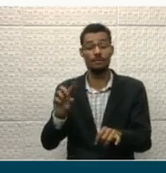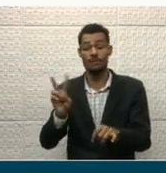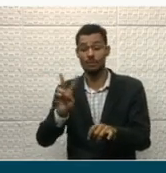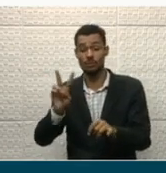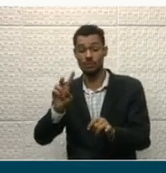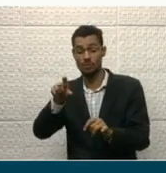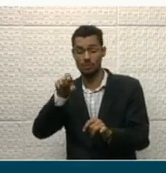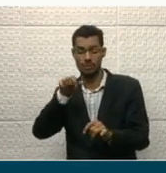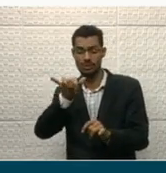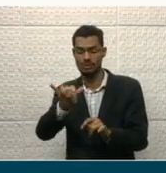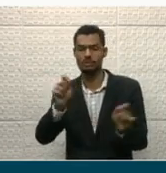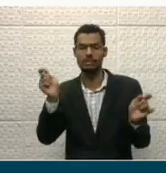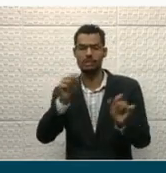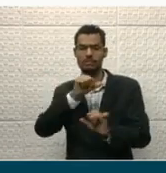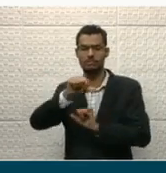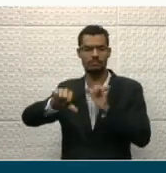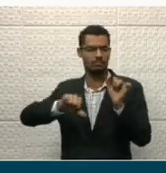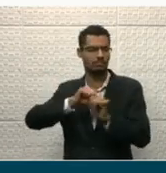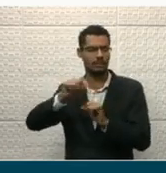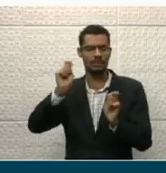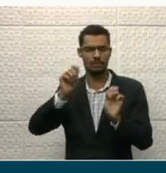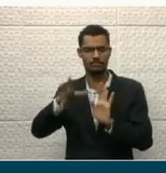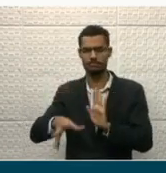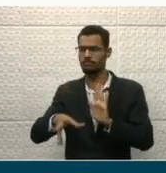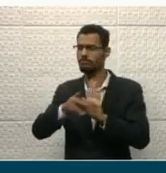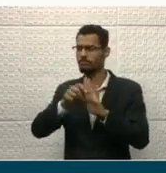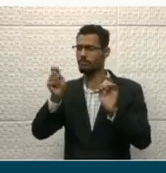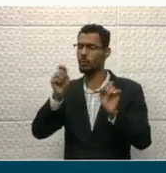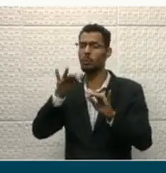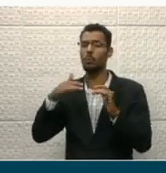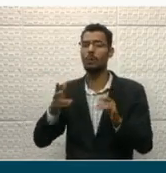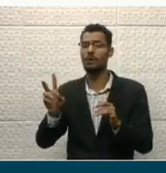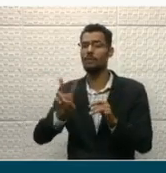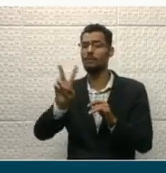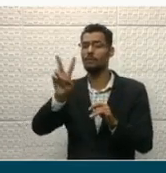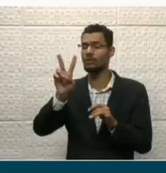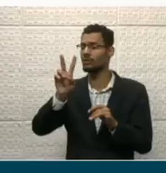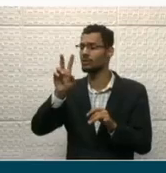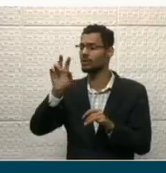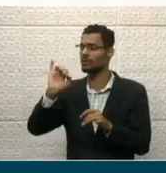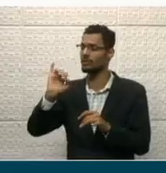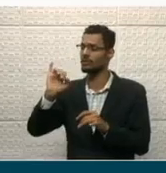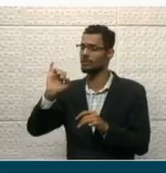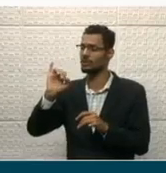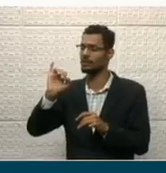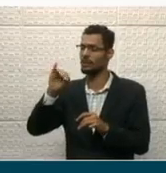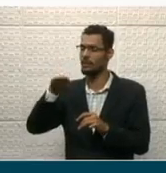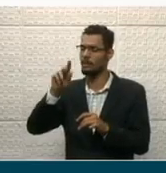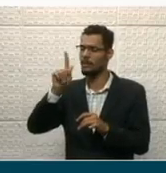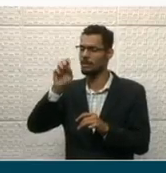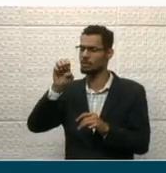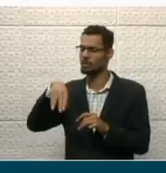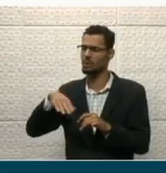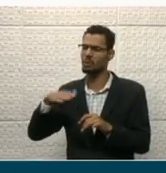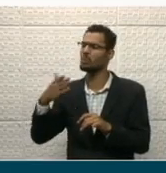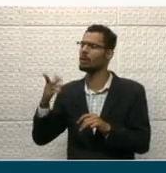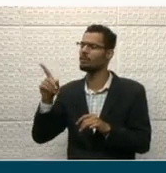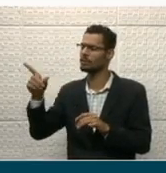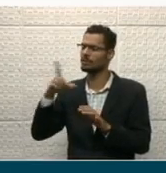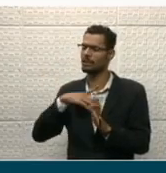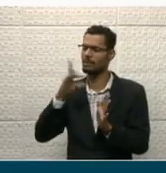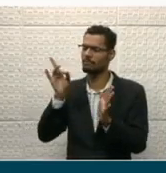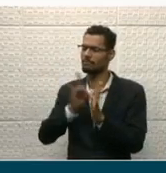xy, gerasse o vetor conhecido, que era o vetor imagem. E o vetor imagem, que tem